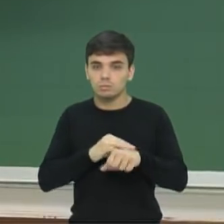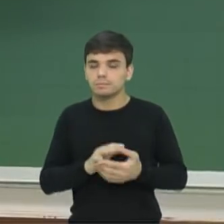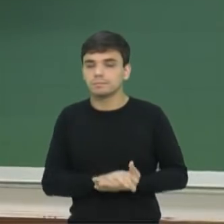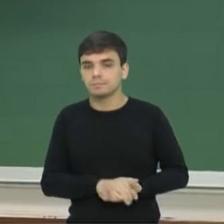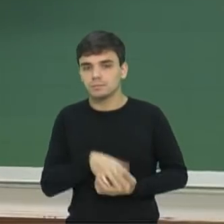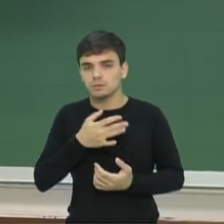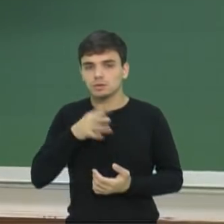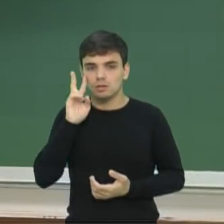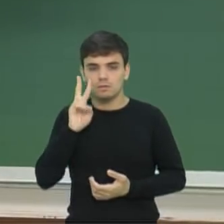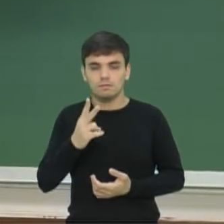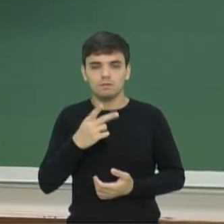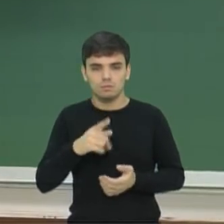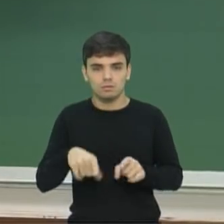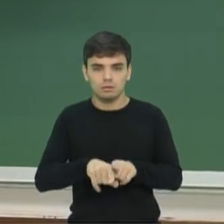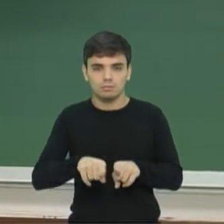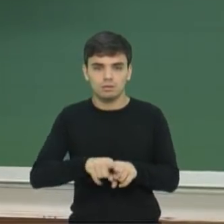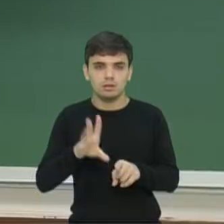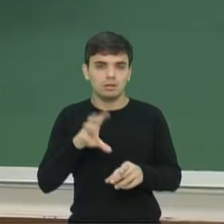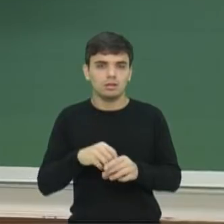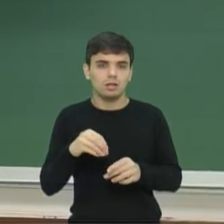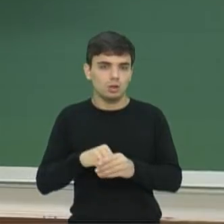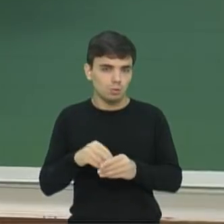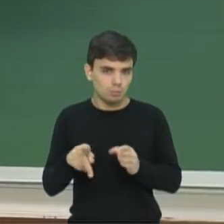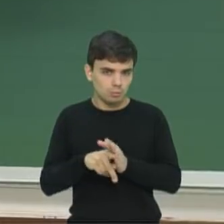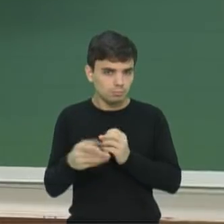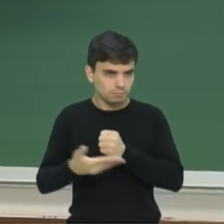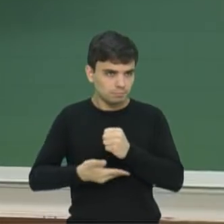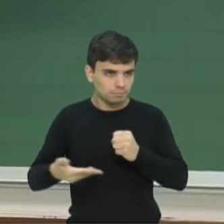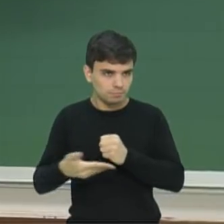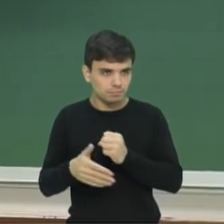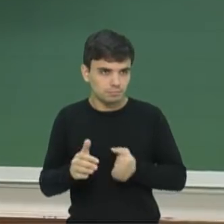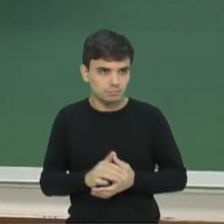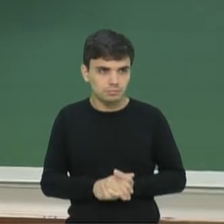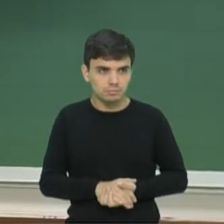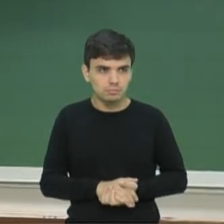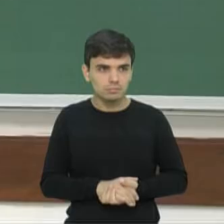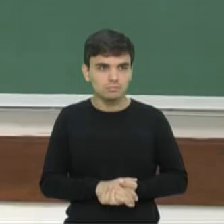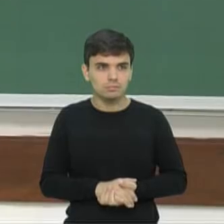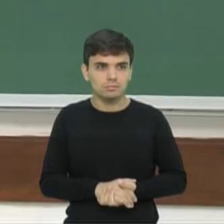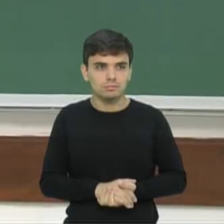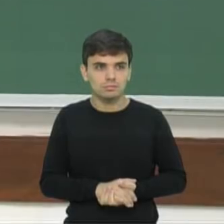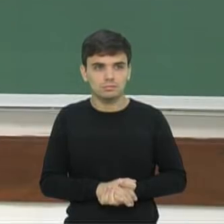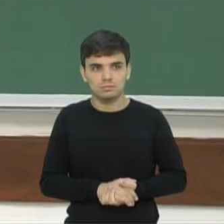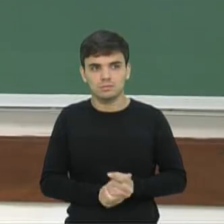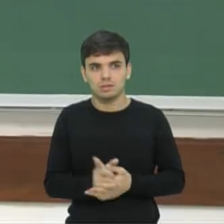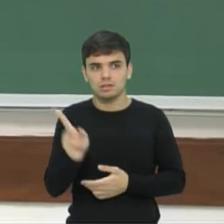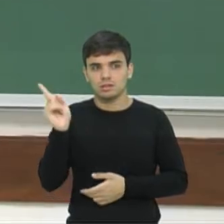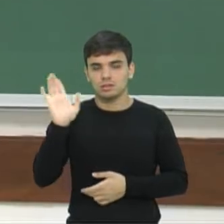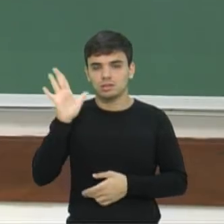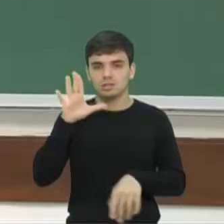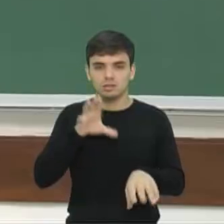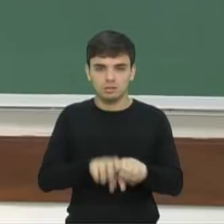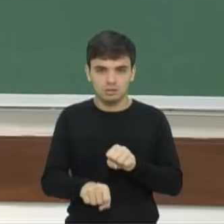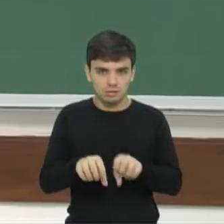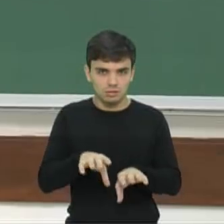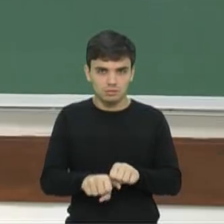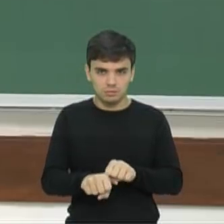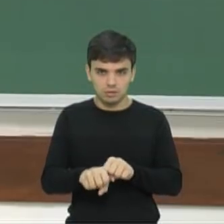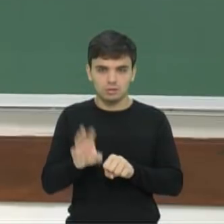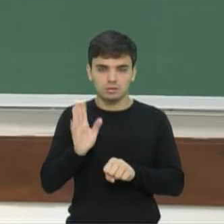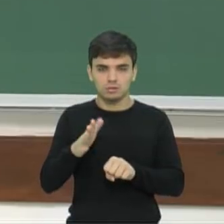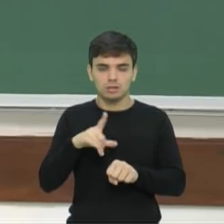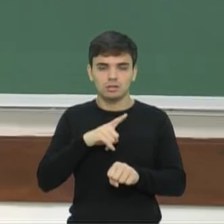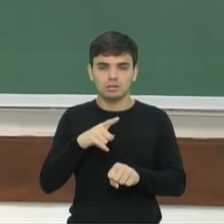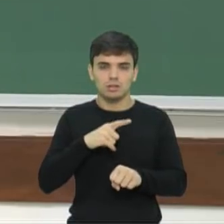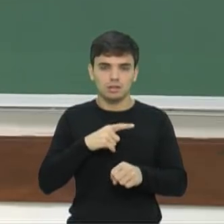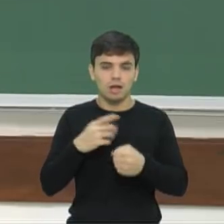vimos dentro das básicas lá. Aqui são os graus dos graduados, então temos as básicas, as